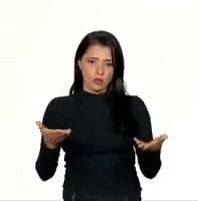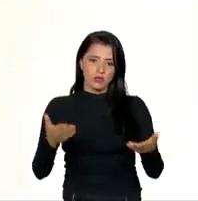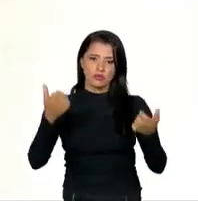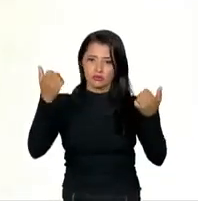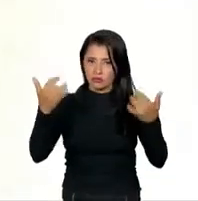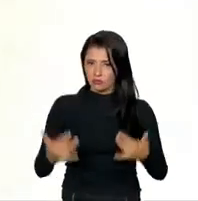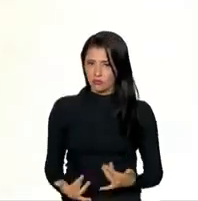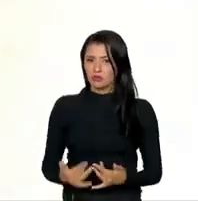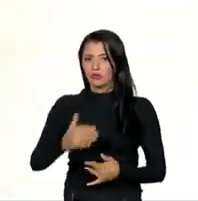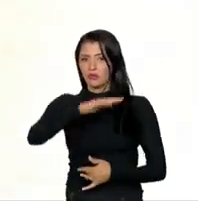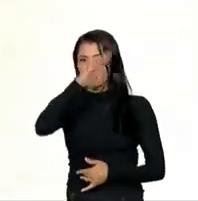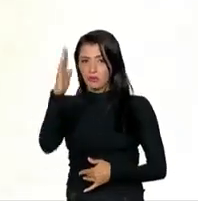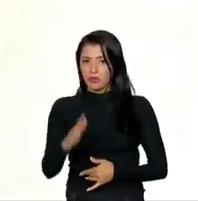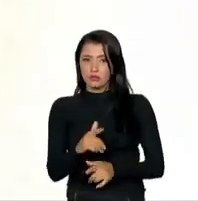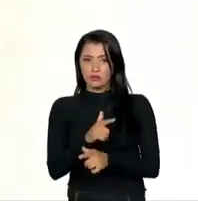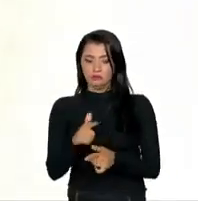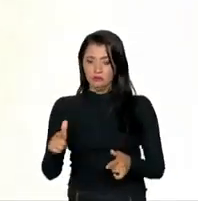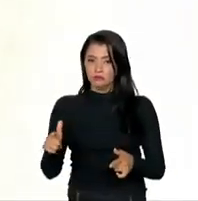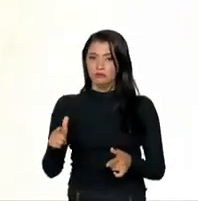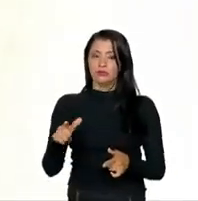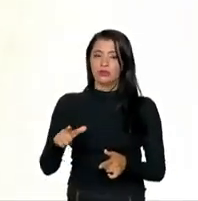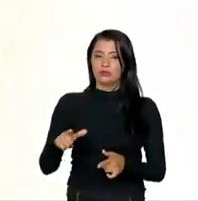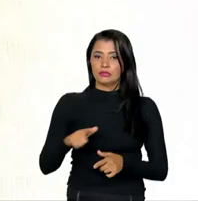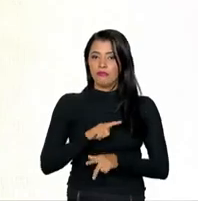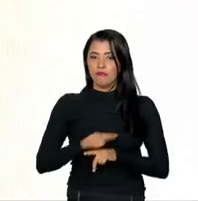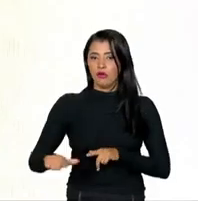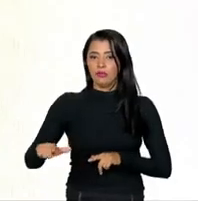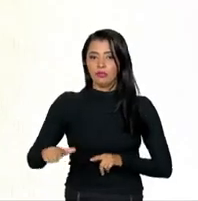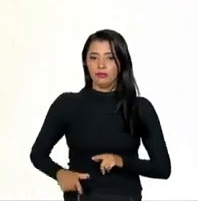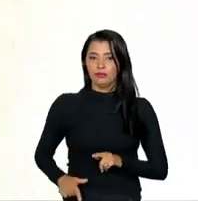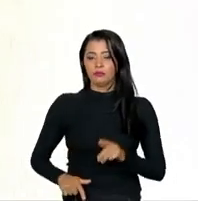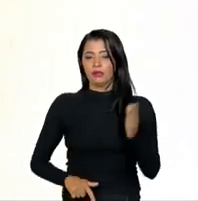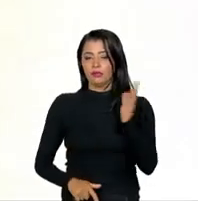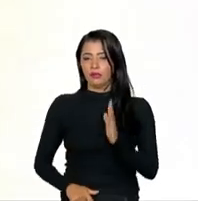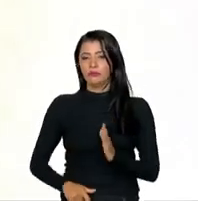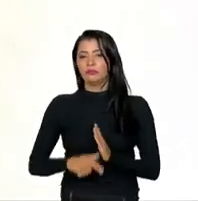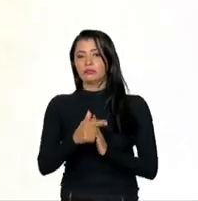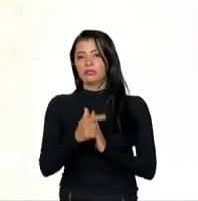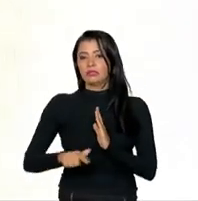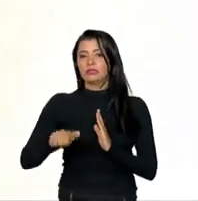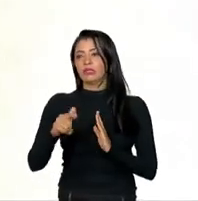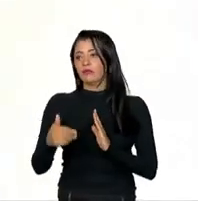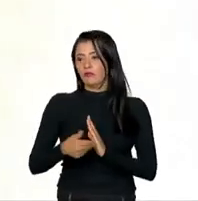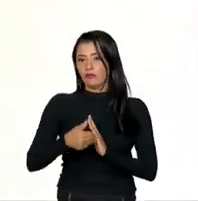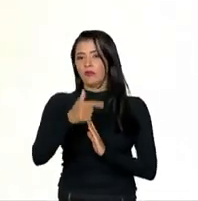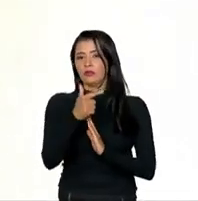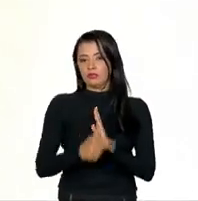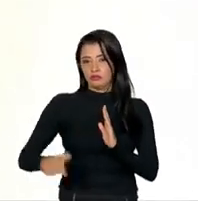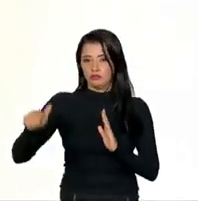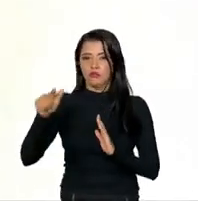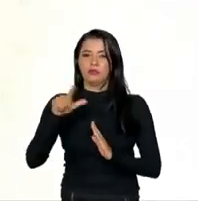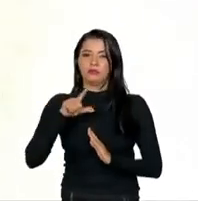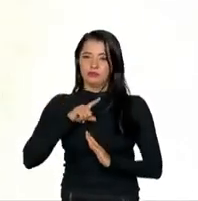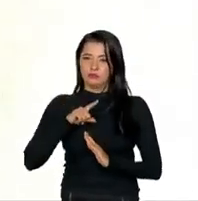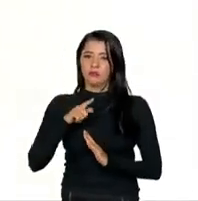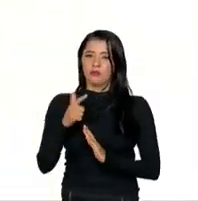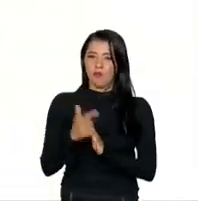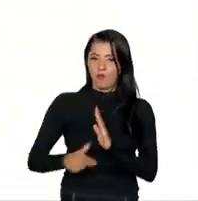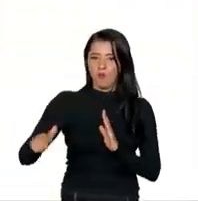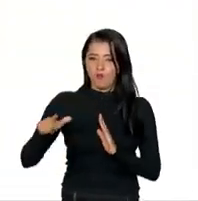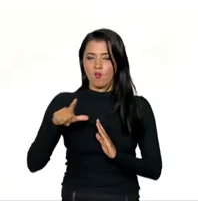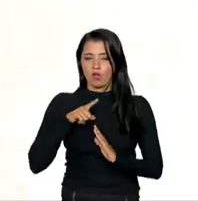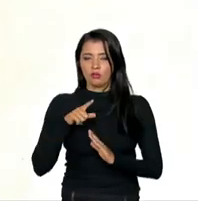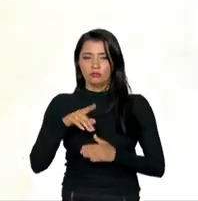disse, o Brasil Sem Fome. O presidente hoje fez um discurso poderoso na ONU. Um líder que chega na